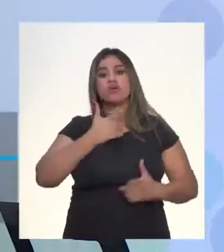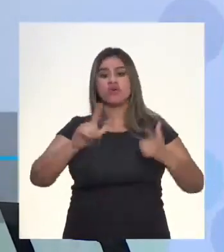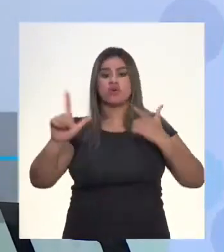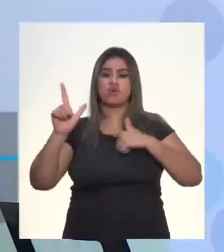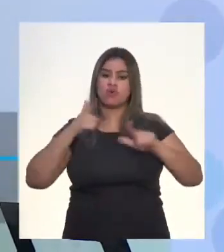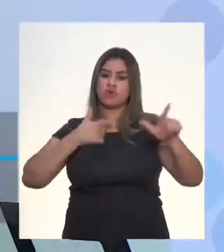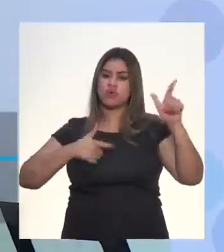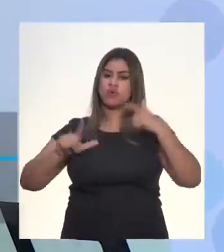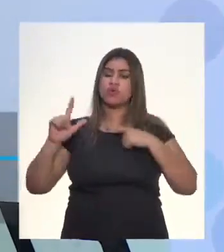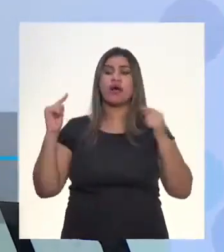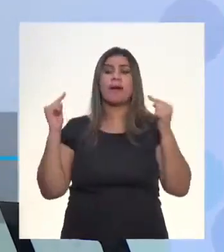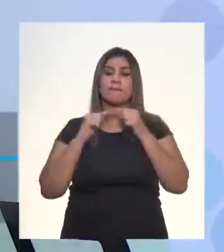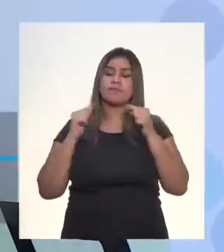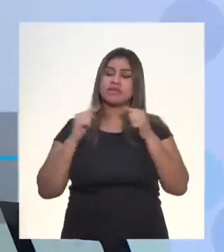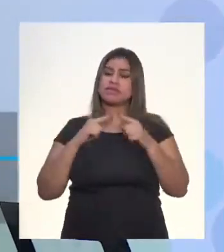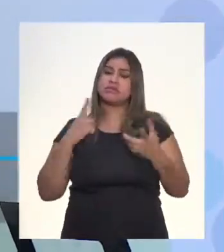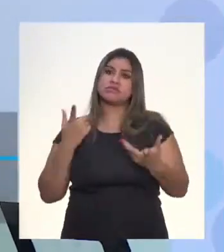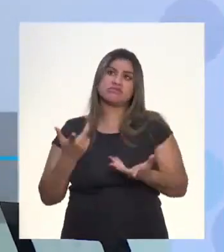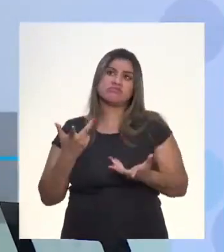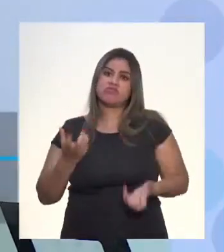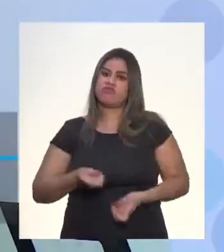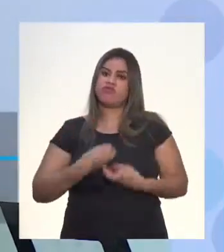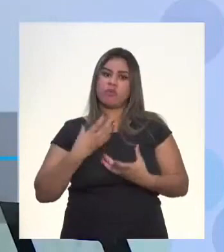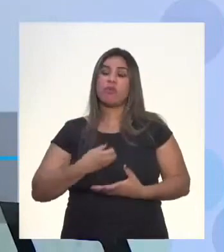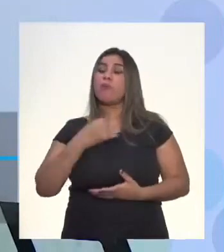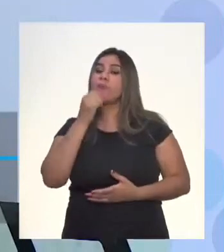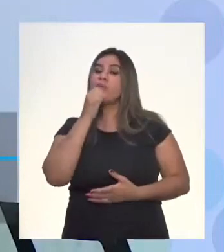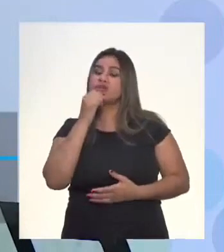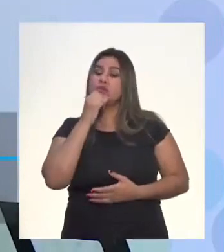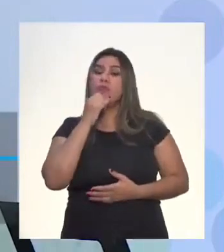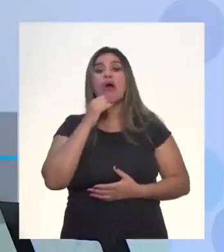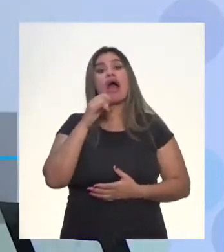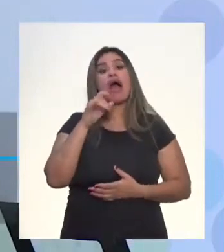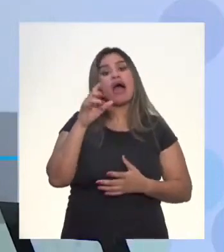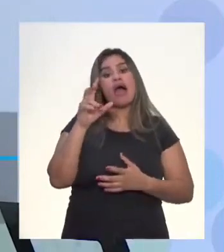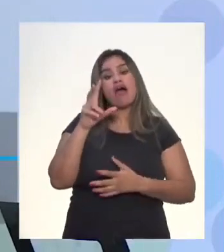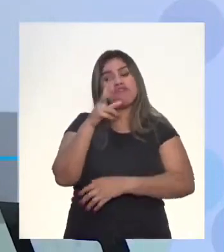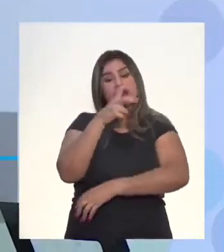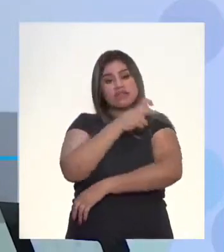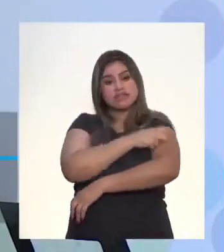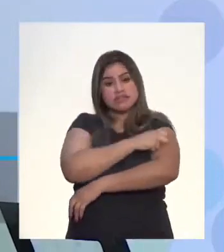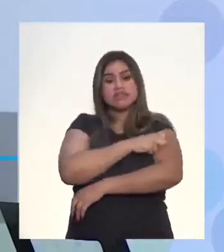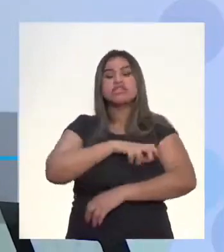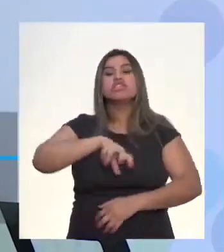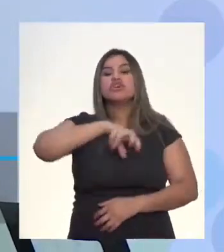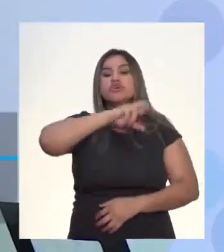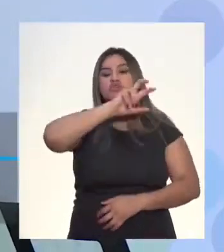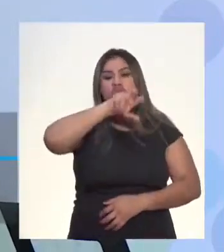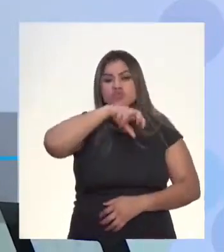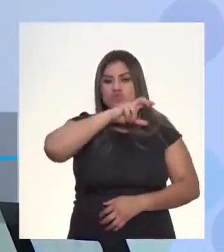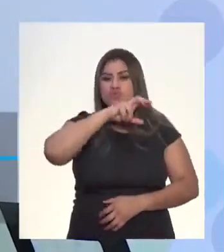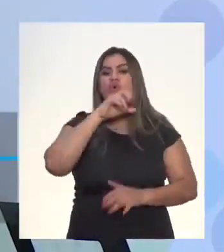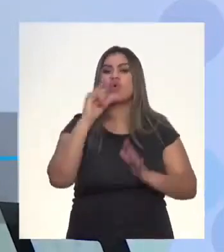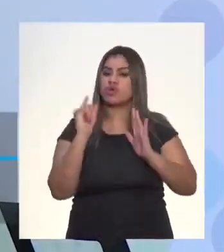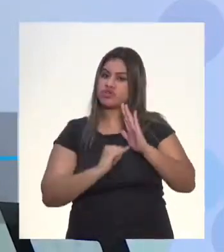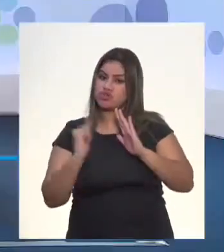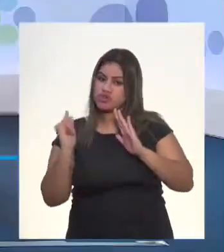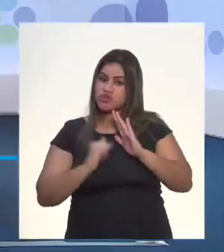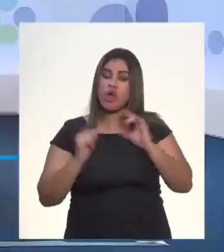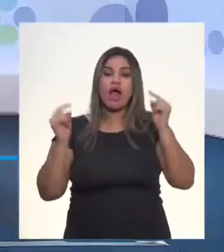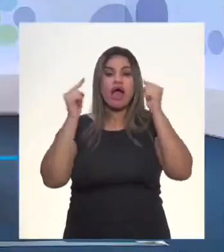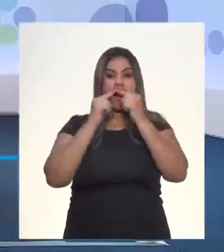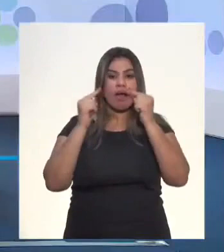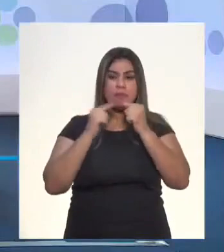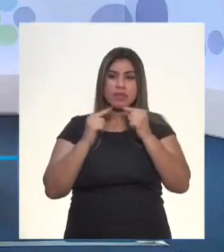em relação aos dados, por exemplo, com a vacina do Instituto Butantan, que veio assim, ela tem 50% de eficácia em casos graves,